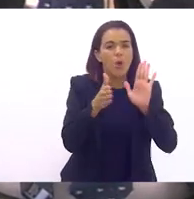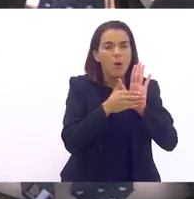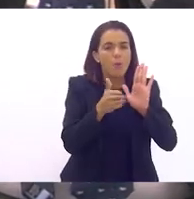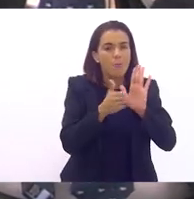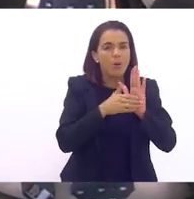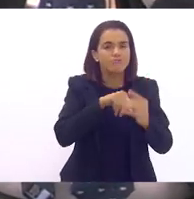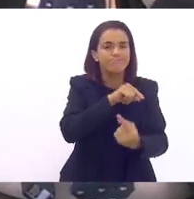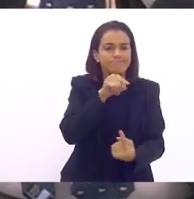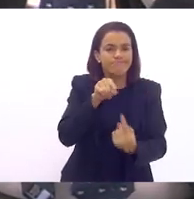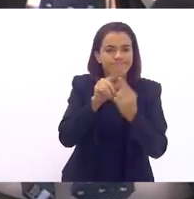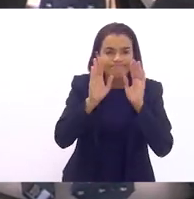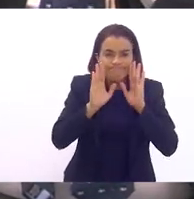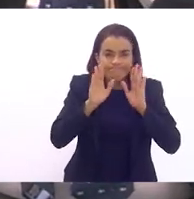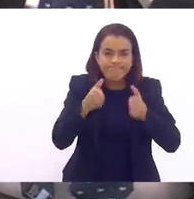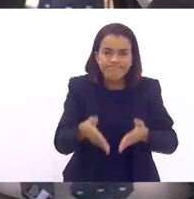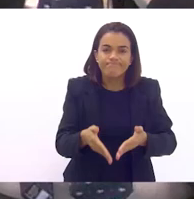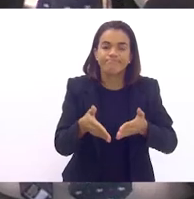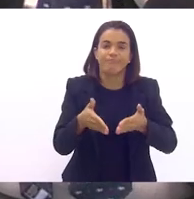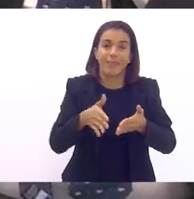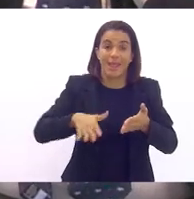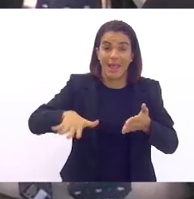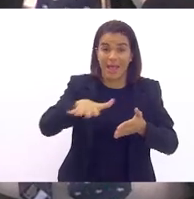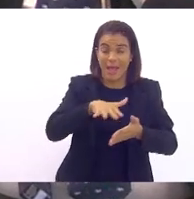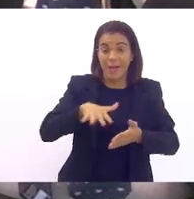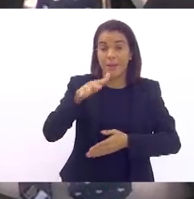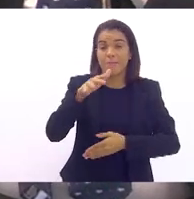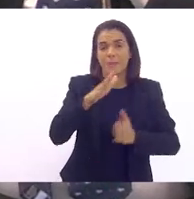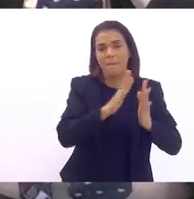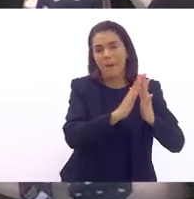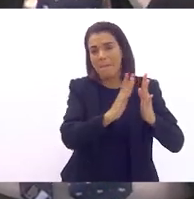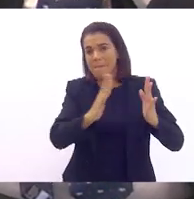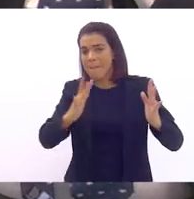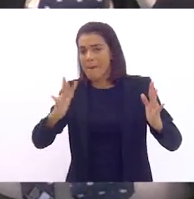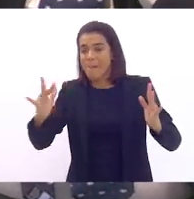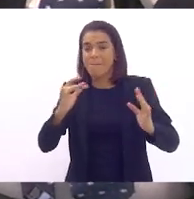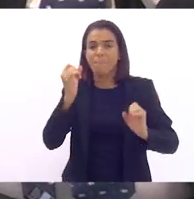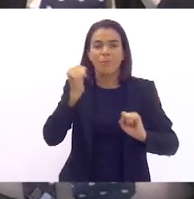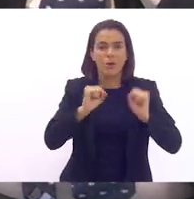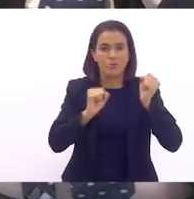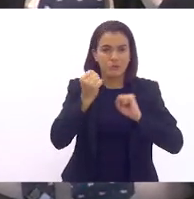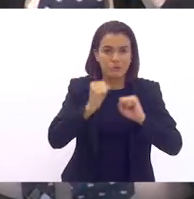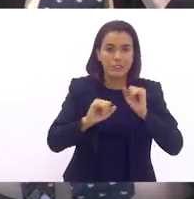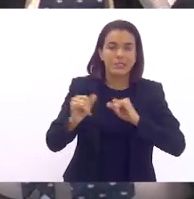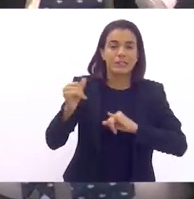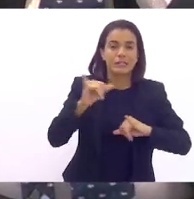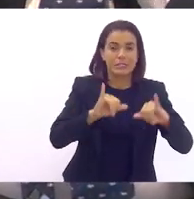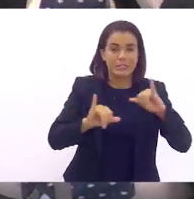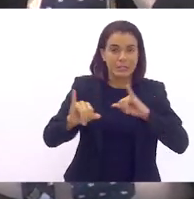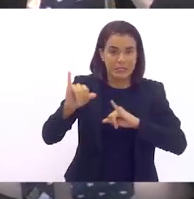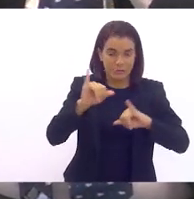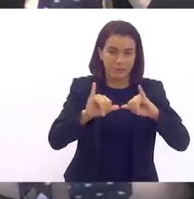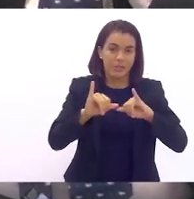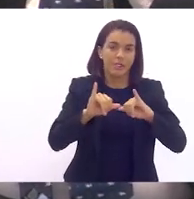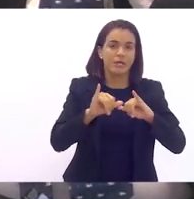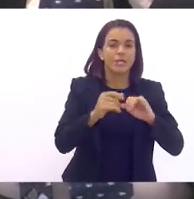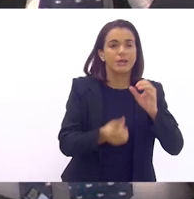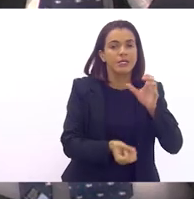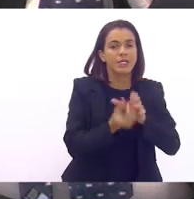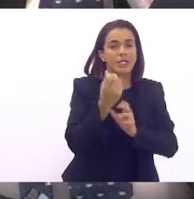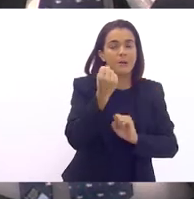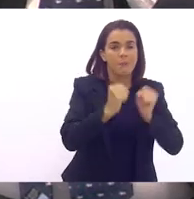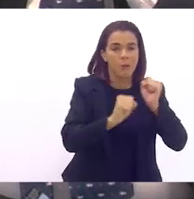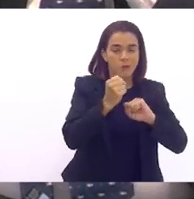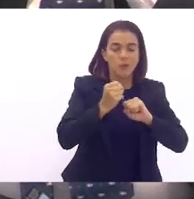cobriam toda a parte da cadeia produtiva da química fina que chega até os fármacos e os